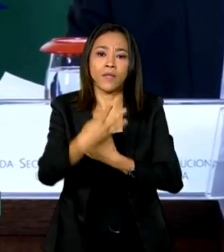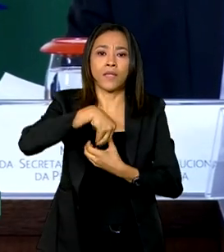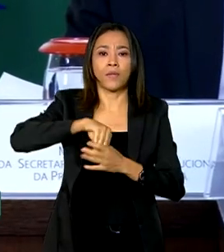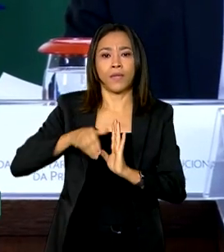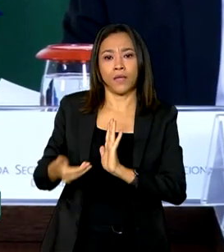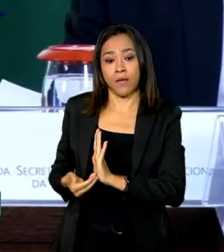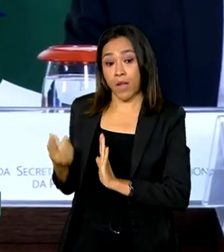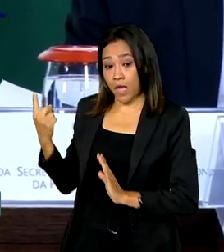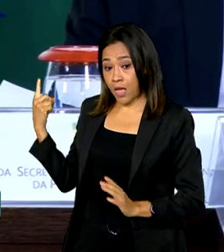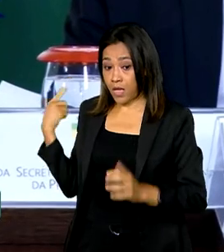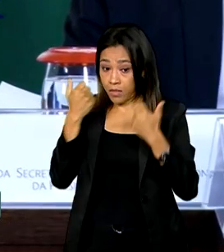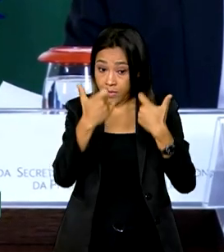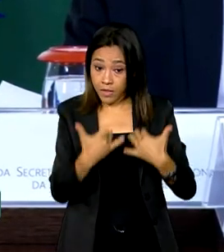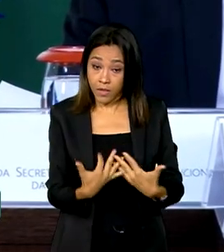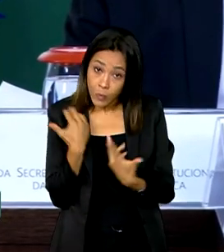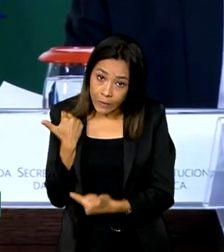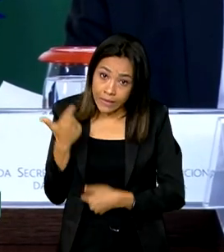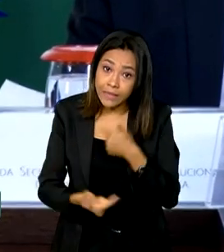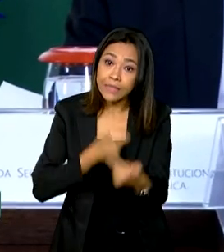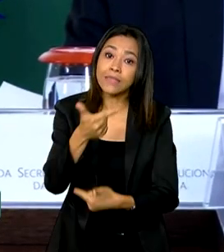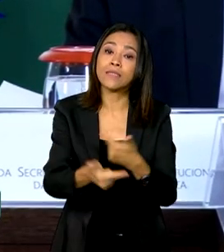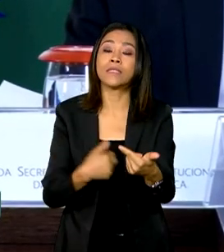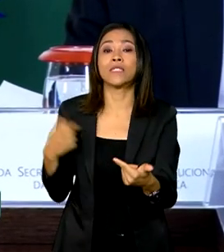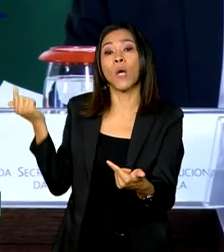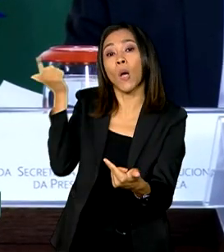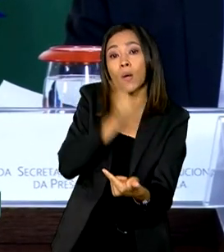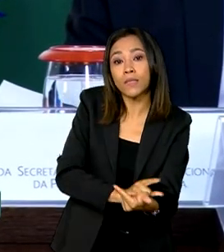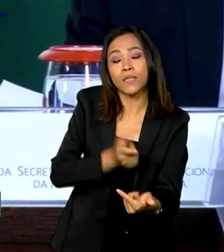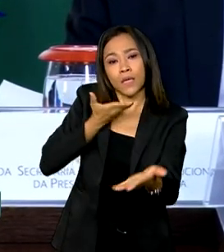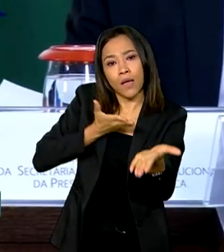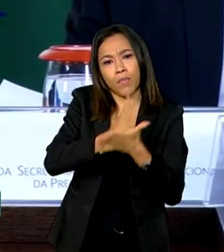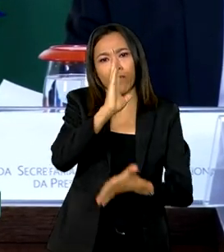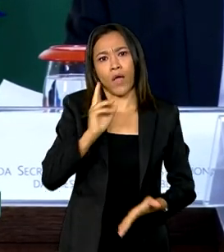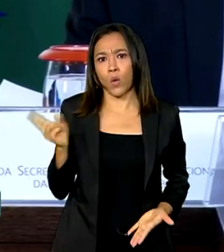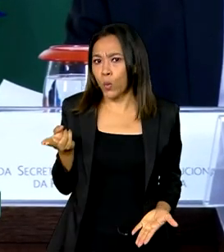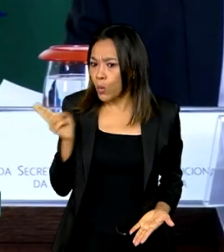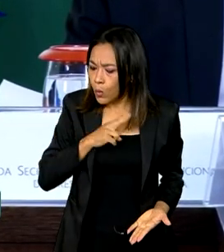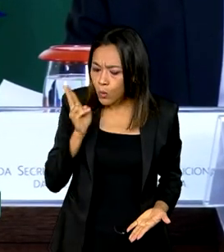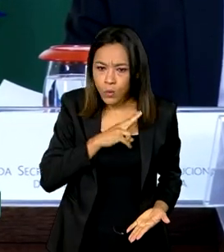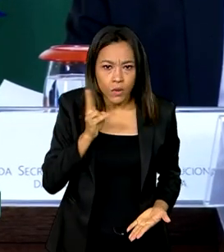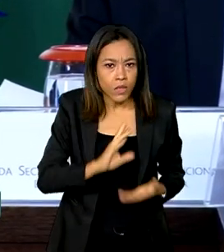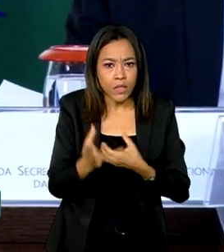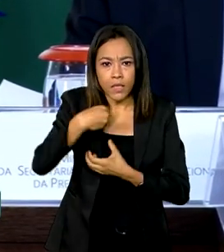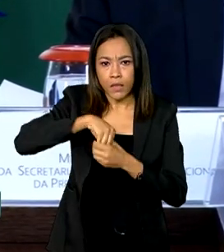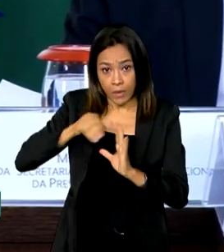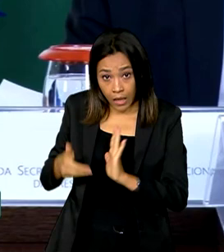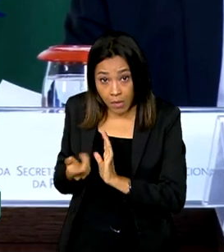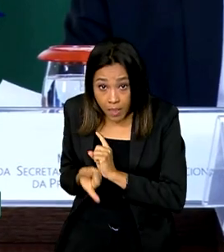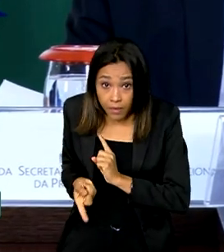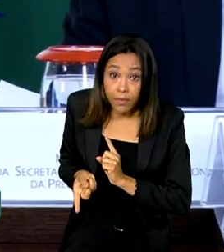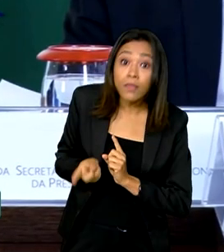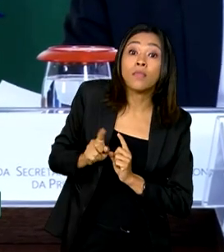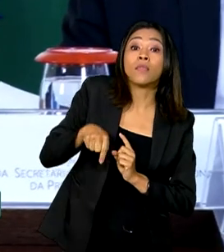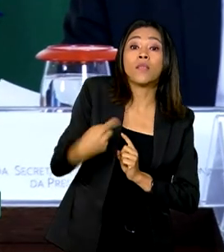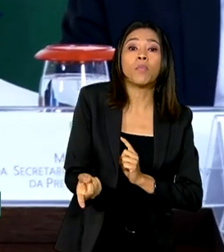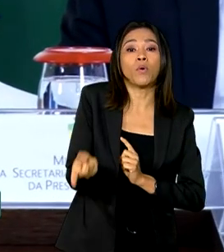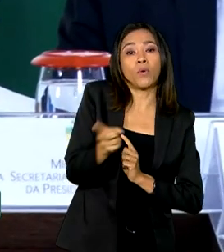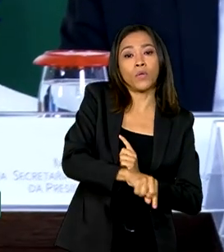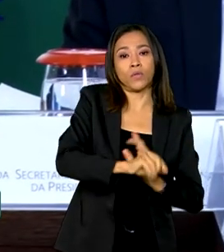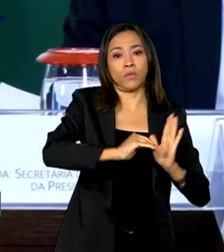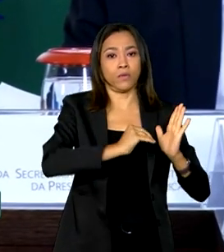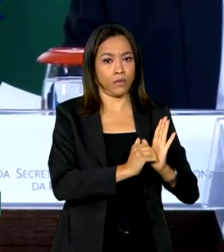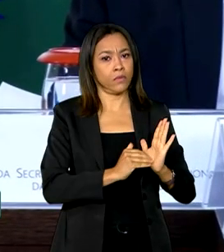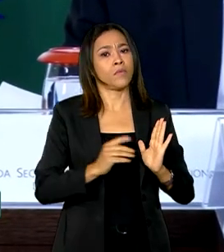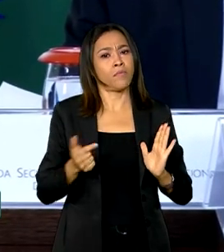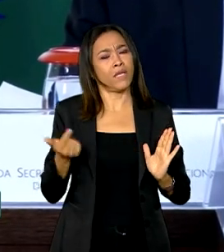bom trabalho a gente consegue fazer com que seja aprovado em regime de urgência na Câmara e depois no senado para que a gente possa